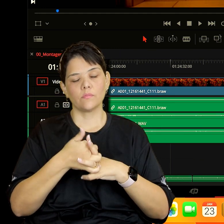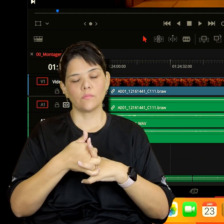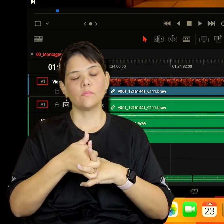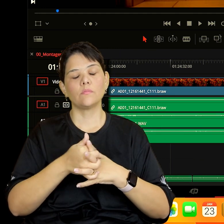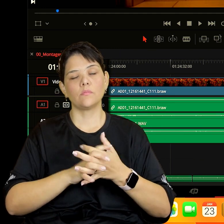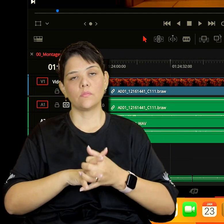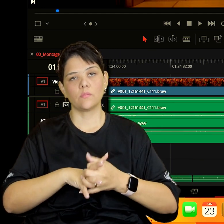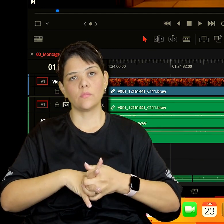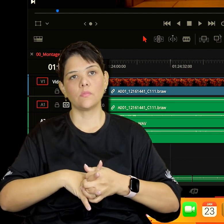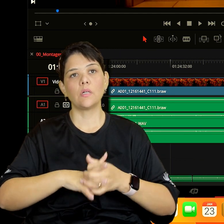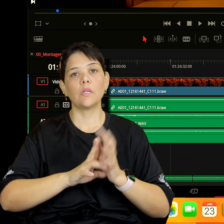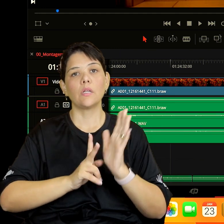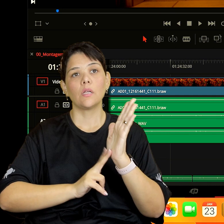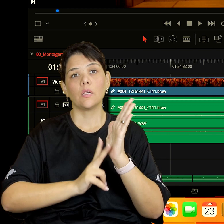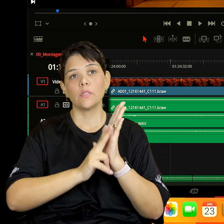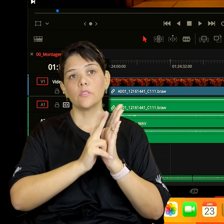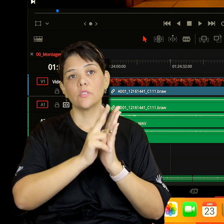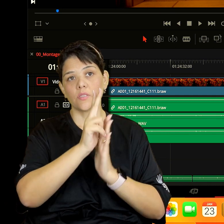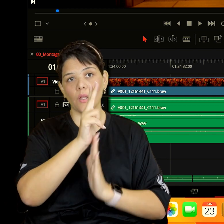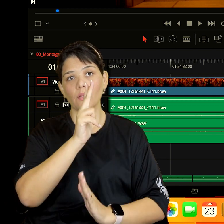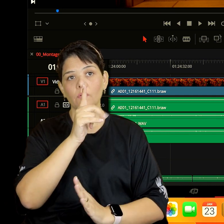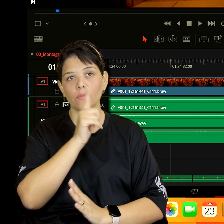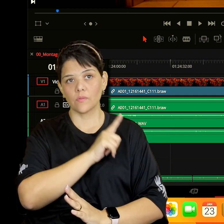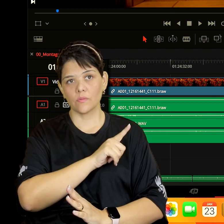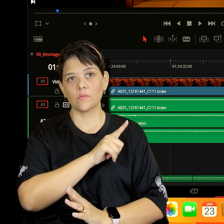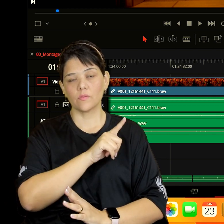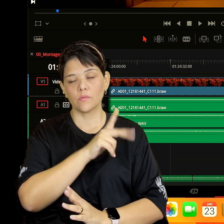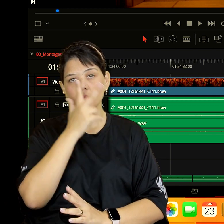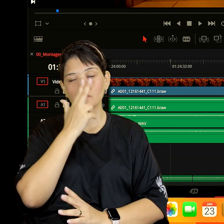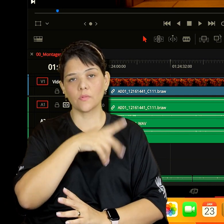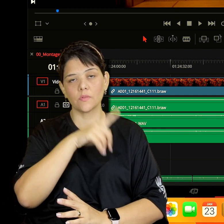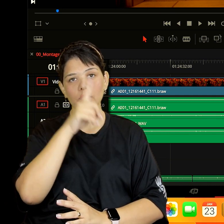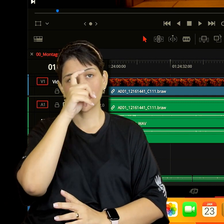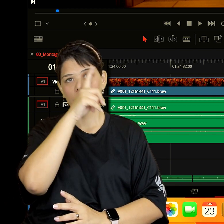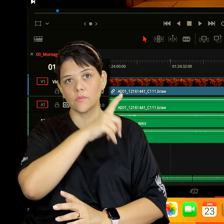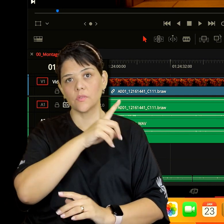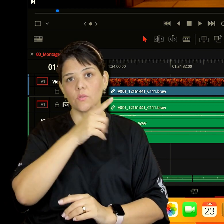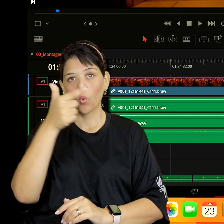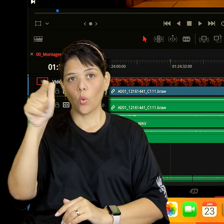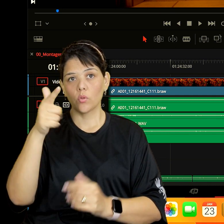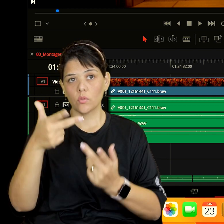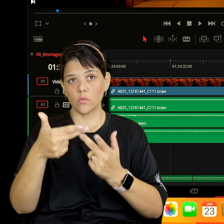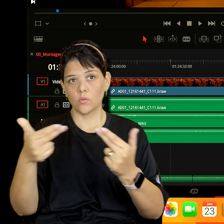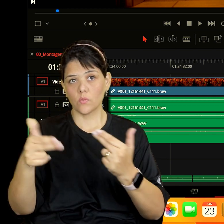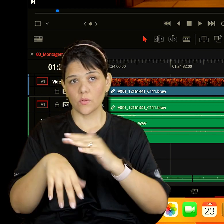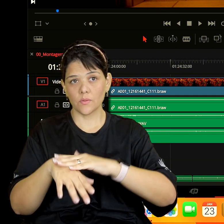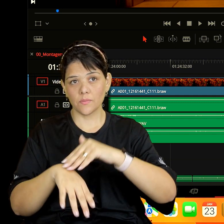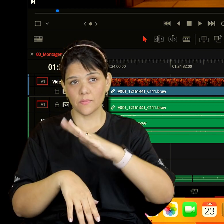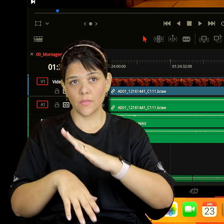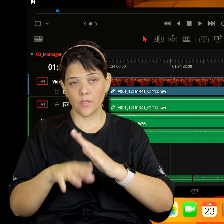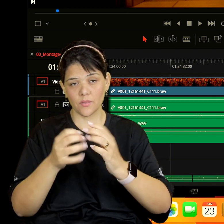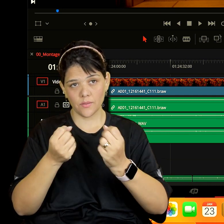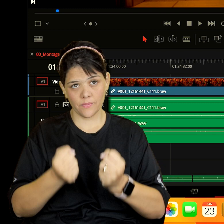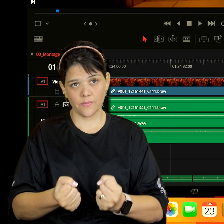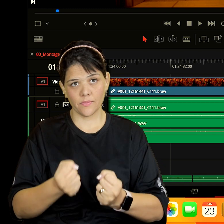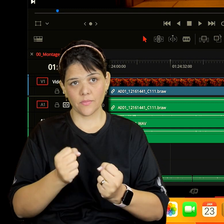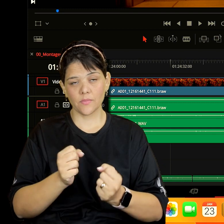muito disso. Tem coisas que parecem muito complexas e impossível de fazer, e tem coisas que são muito simples. Tranquilo?